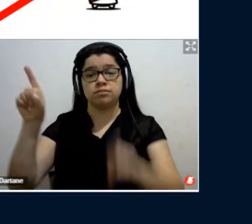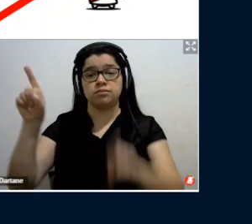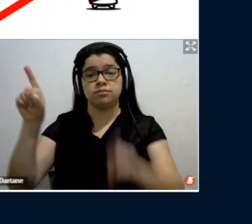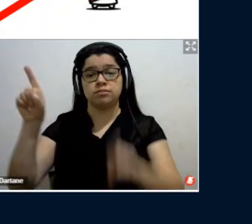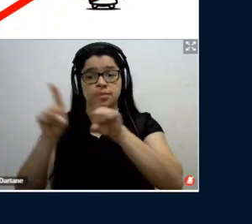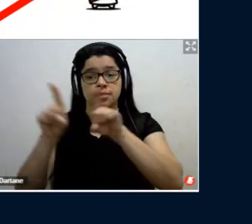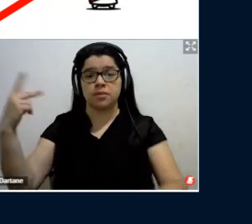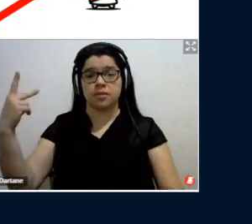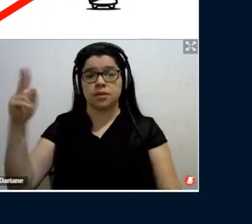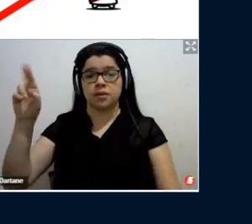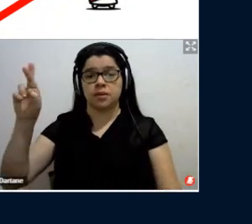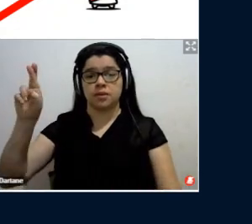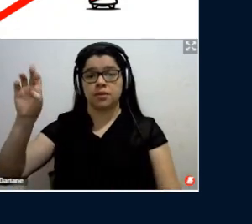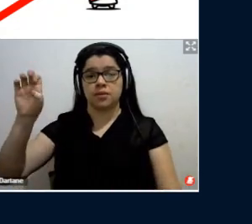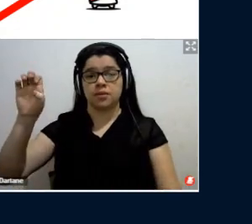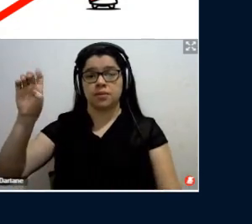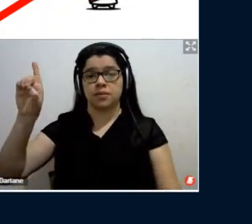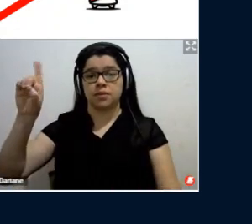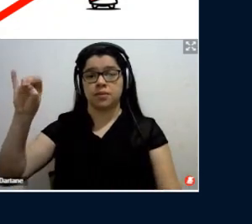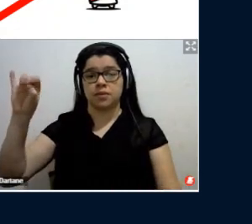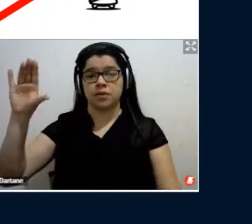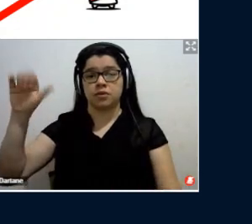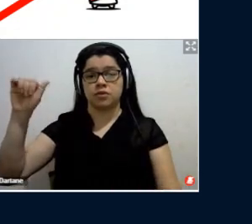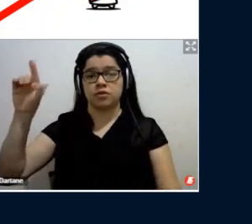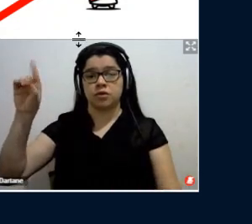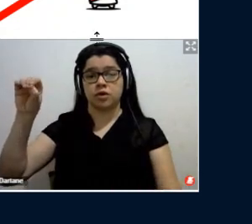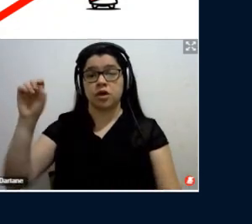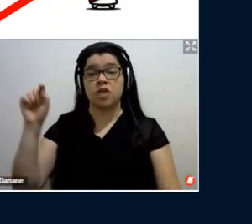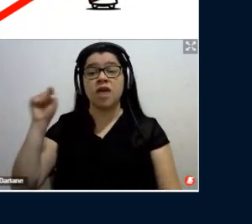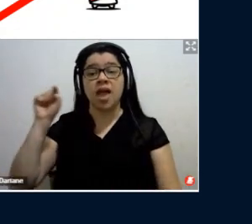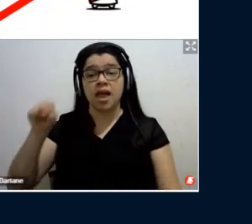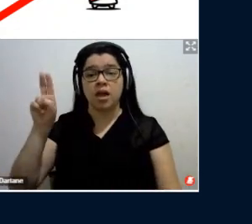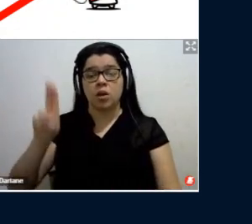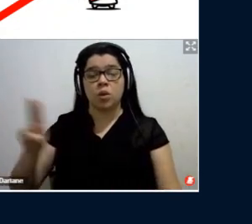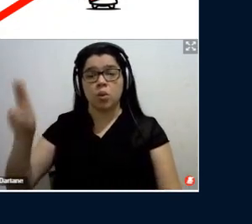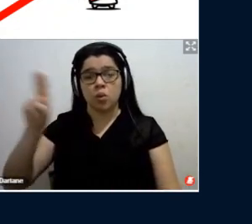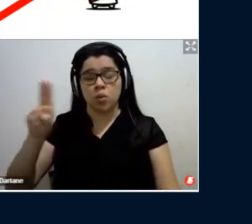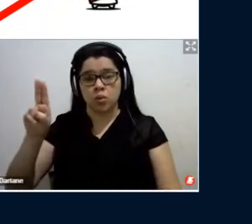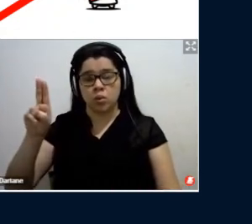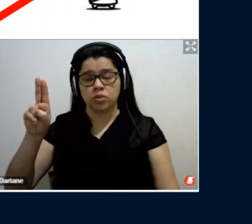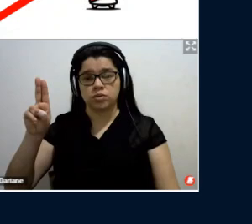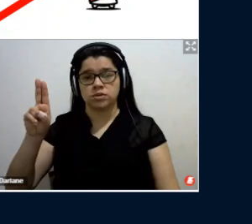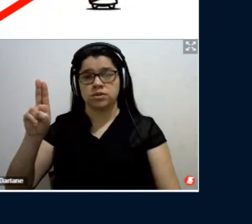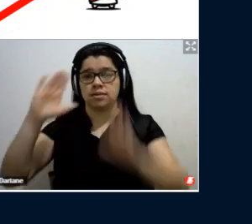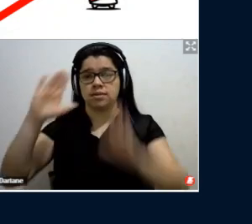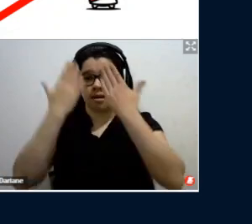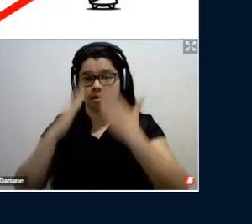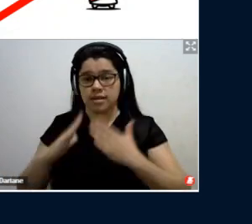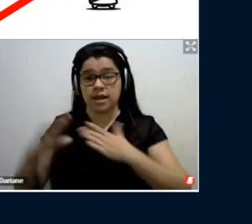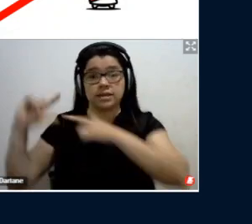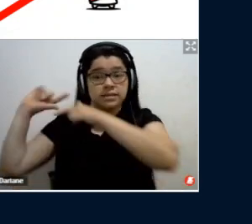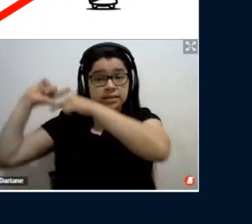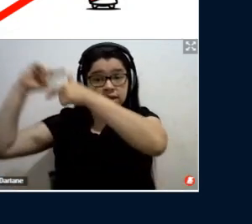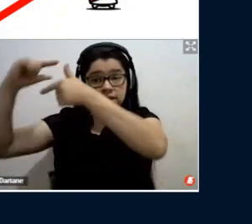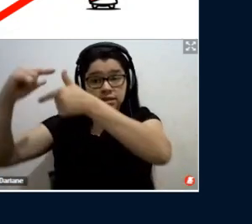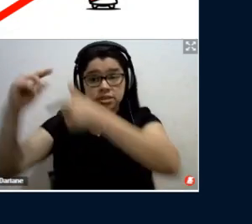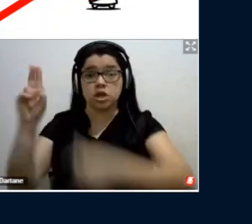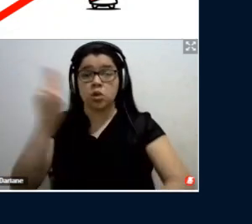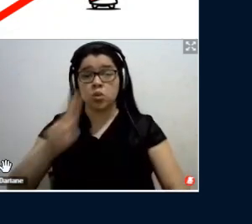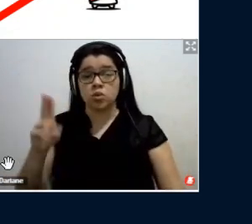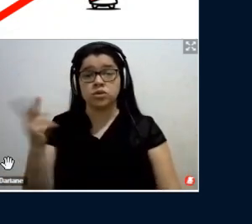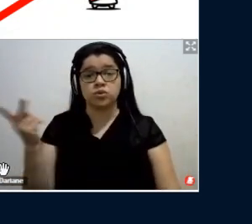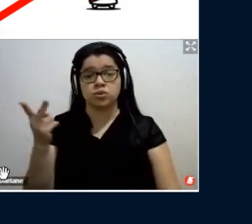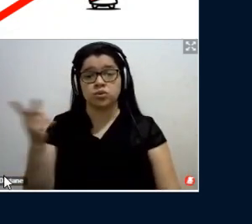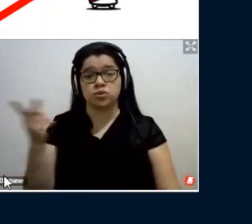Análise sintática tradicional. Tá? E dentro dessa estrutura de sujeito e predicado, nós